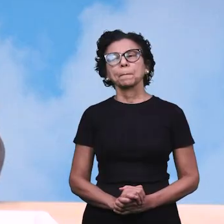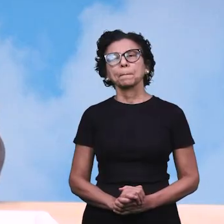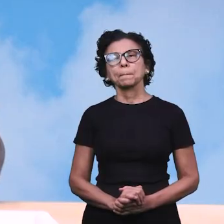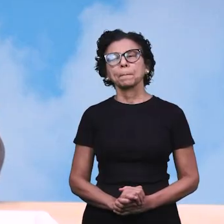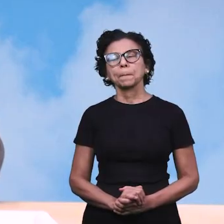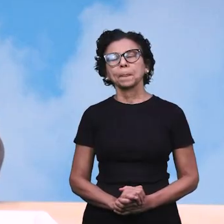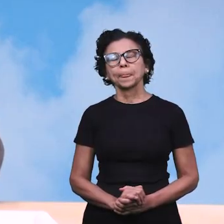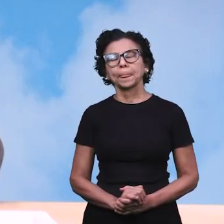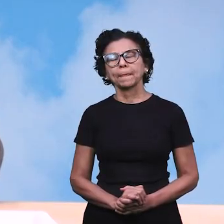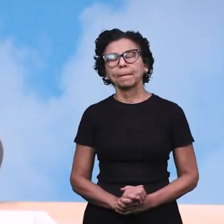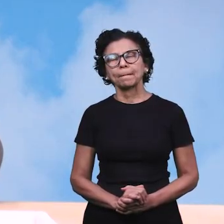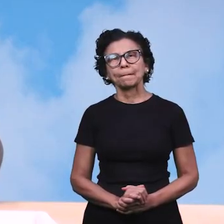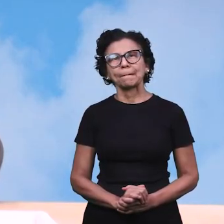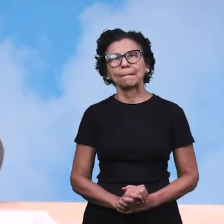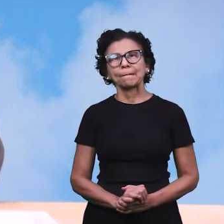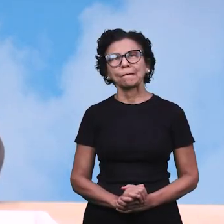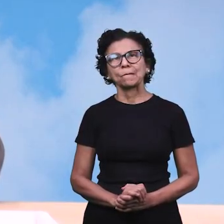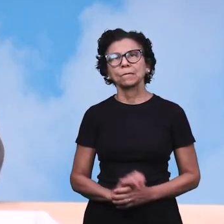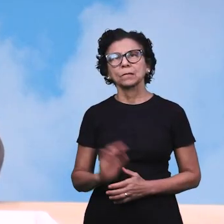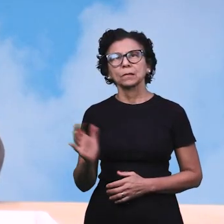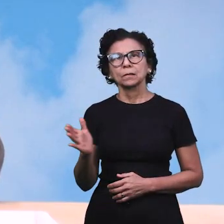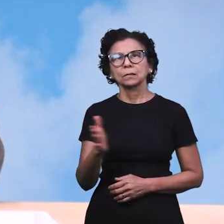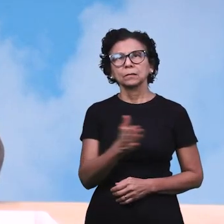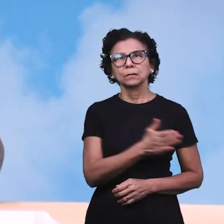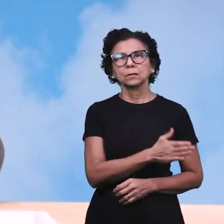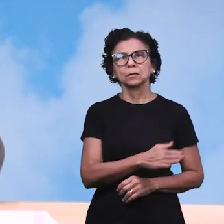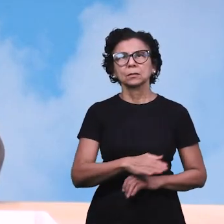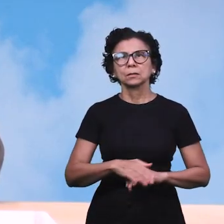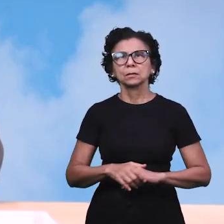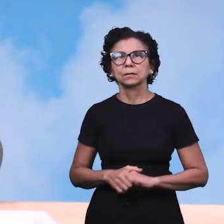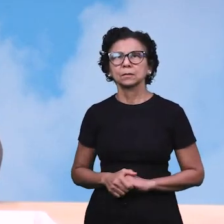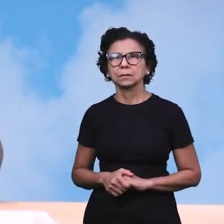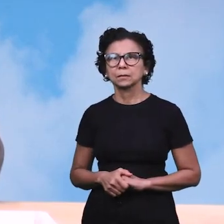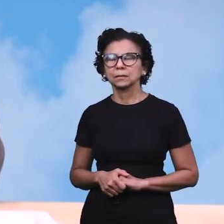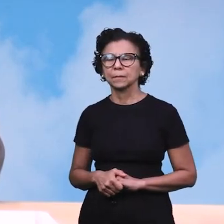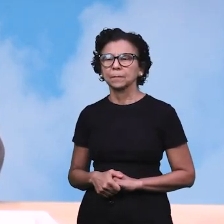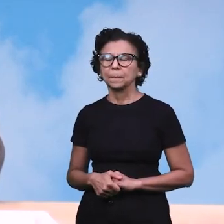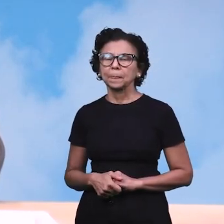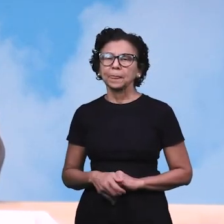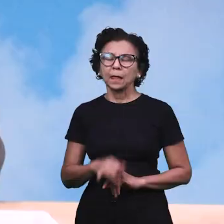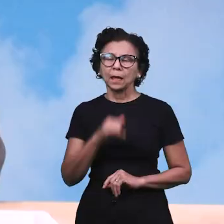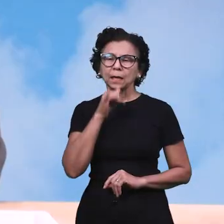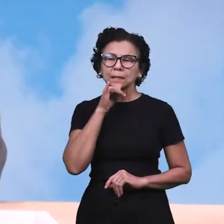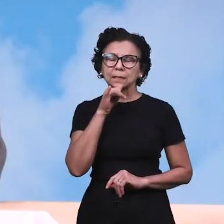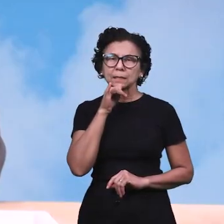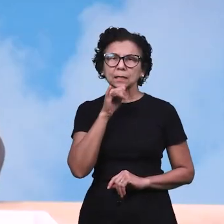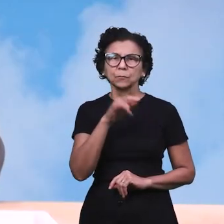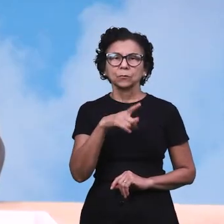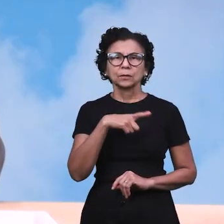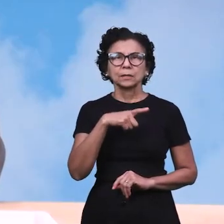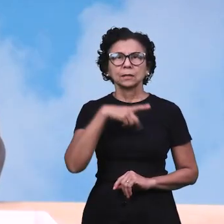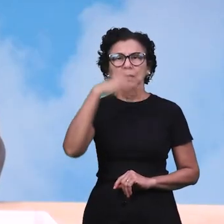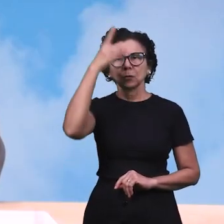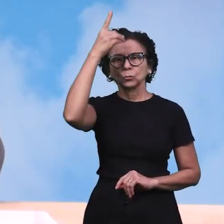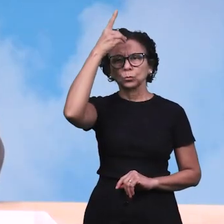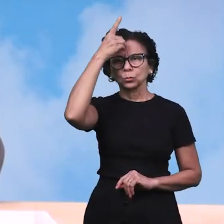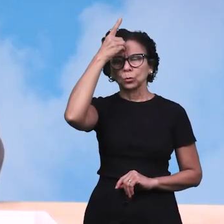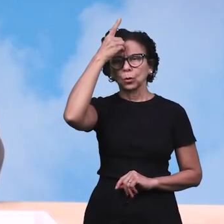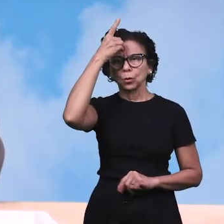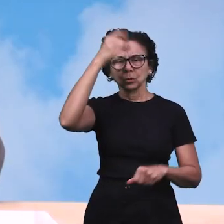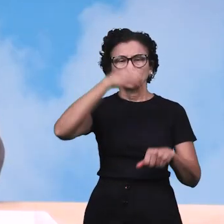não passa dom na sua igreja, não passa dom em família, não faça isso